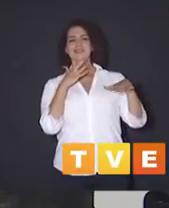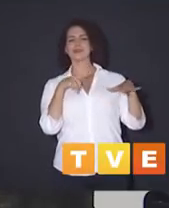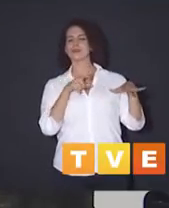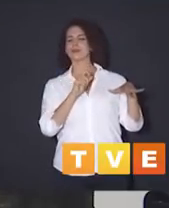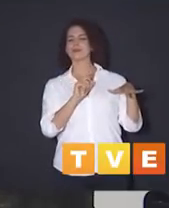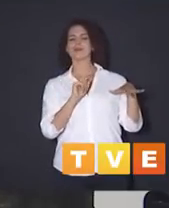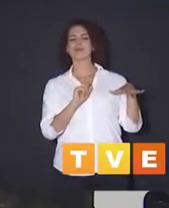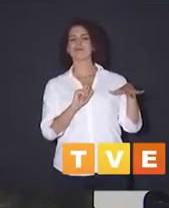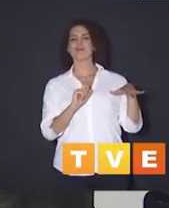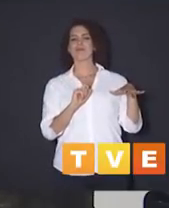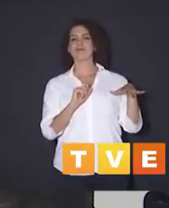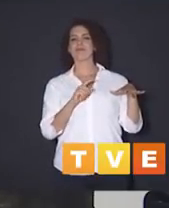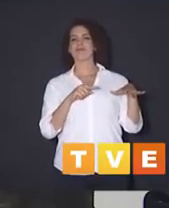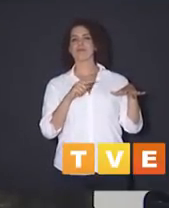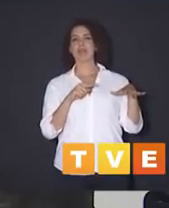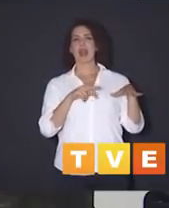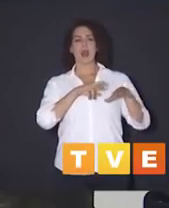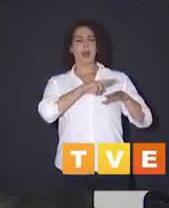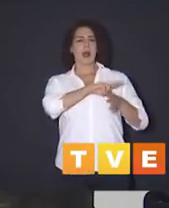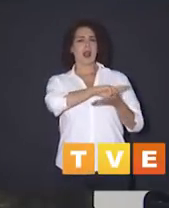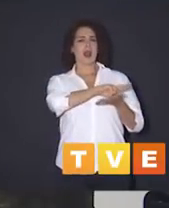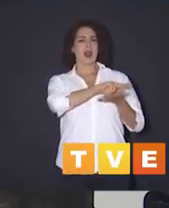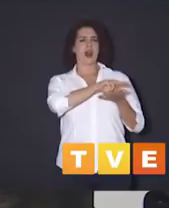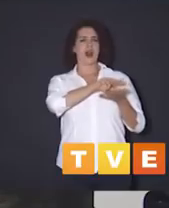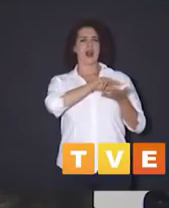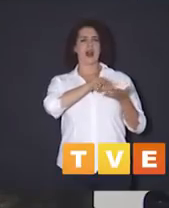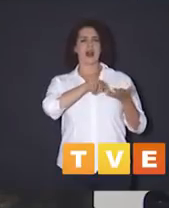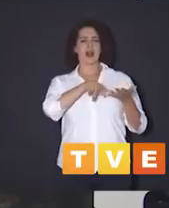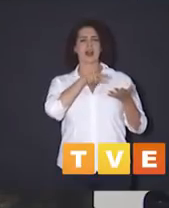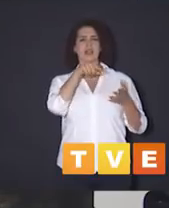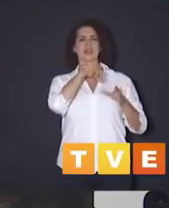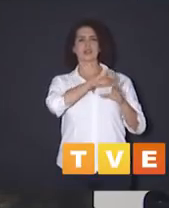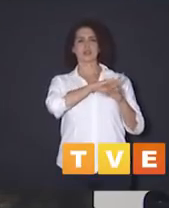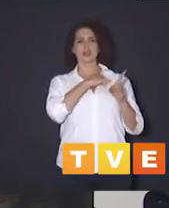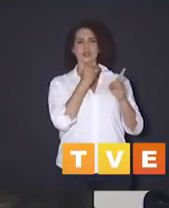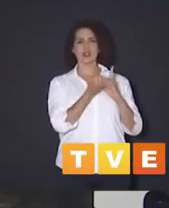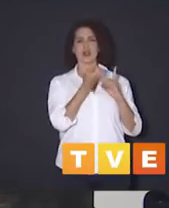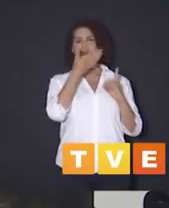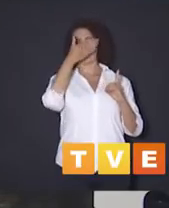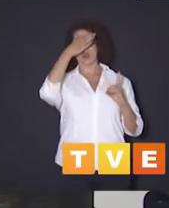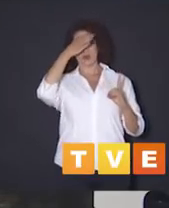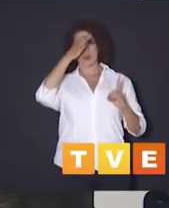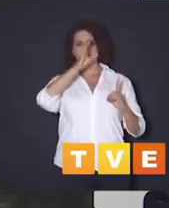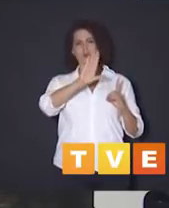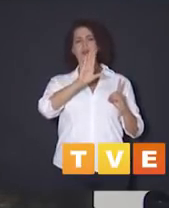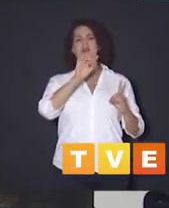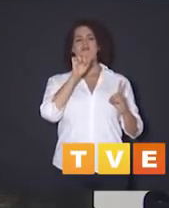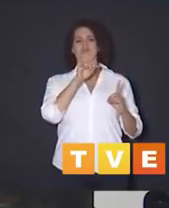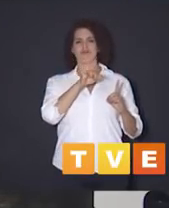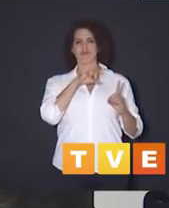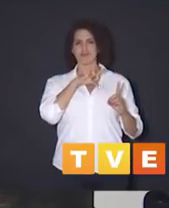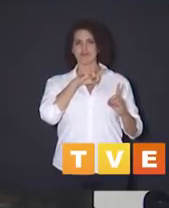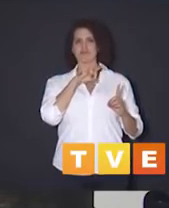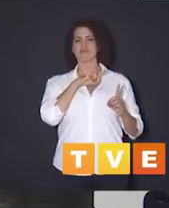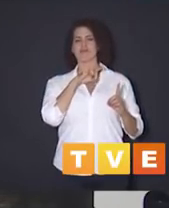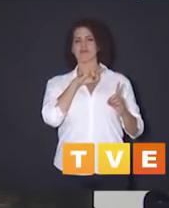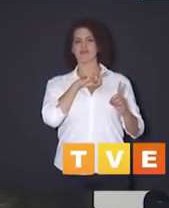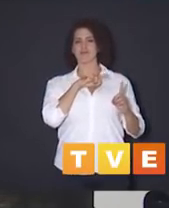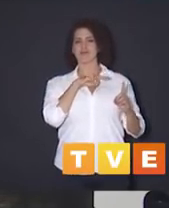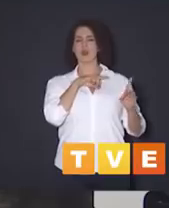uma enorme diversidade social cultural e de